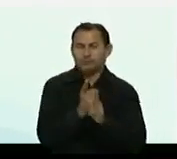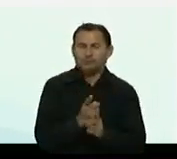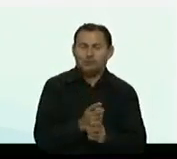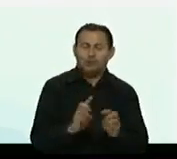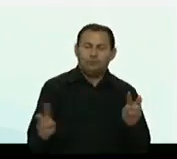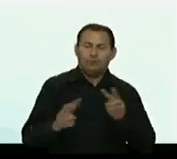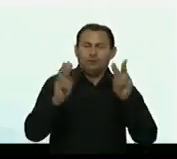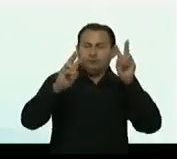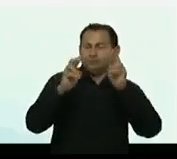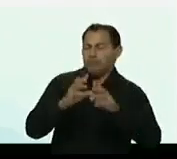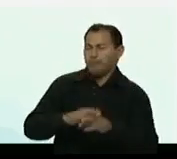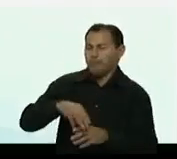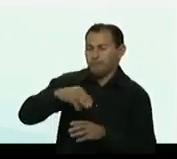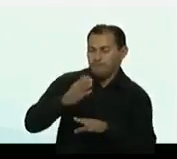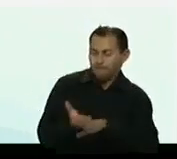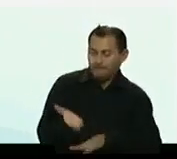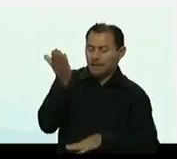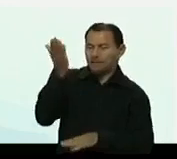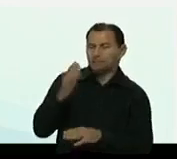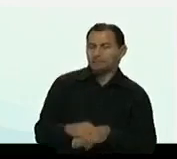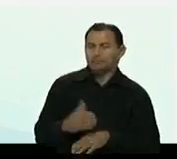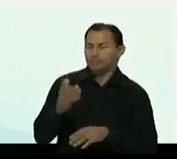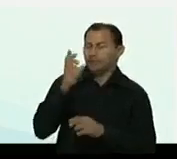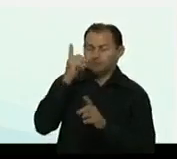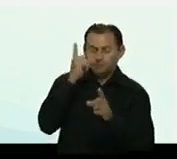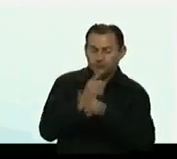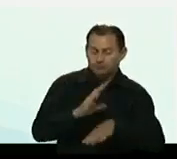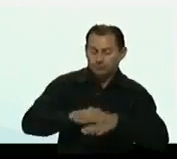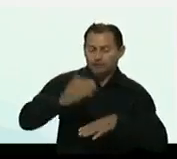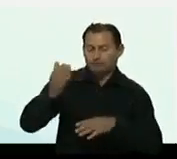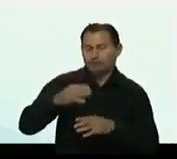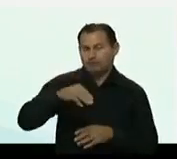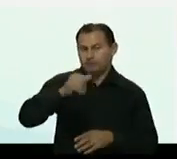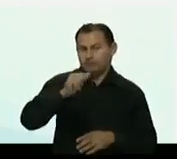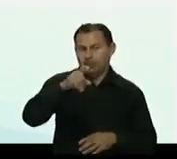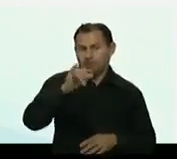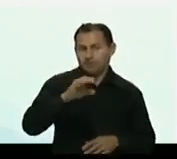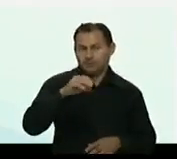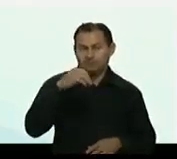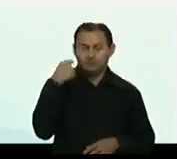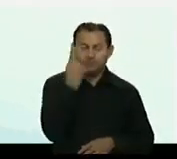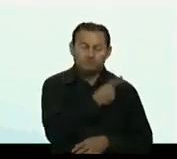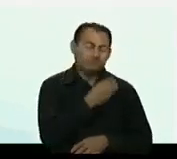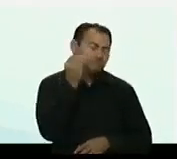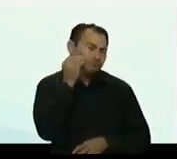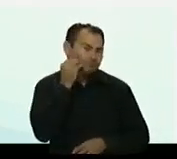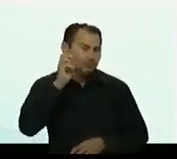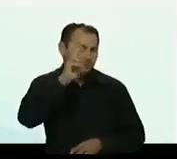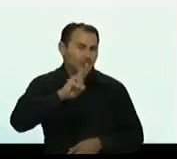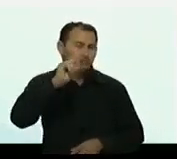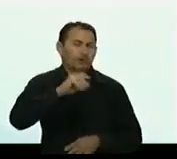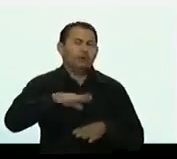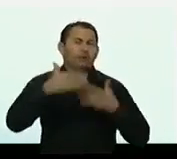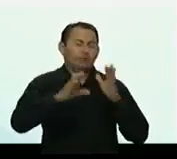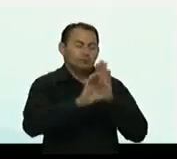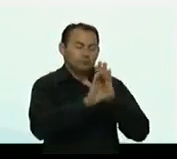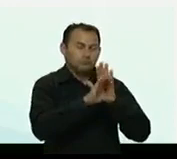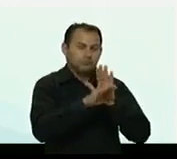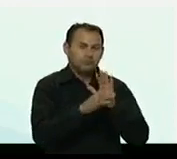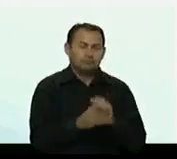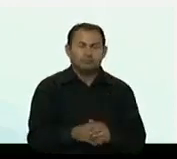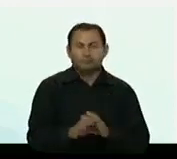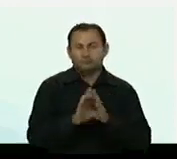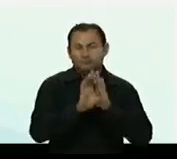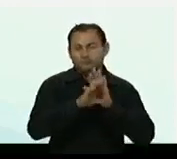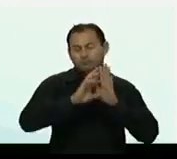um valor de máximo. Para encontrar esse valor de máximo, nós temos então que utilizar o quê? Qual o conceito? O conceito